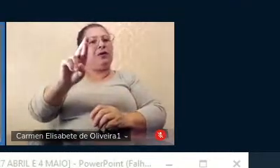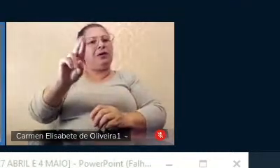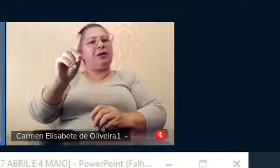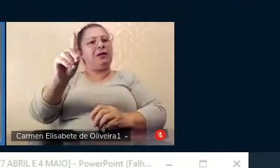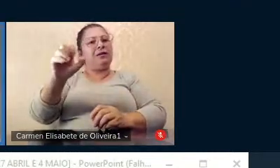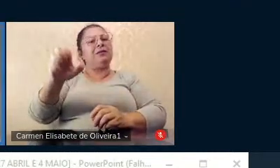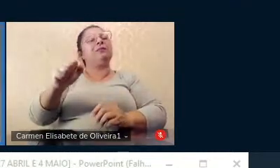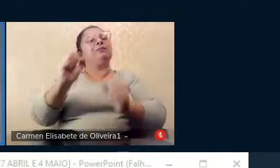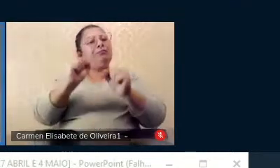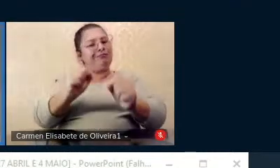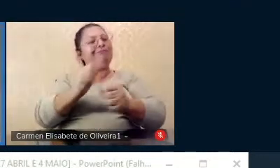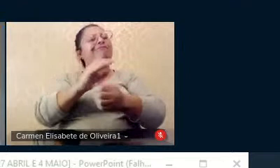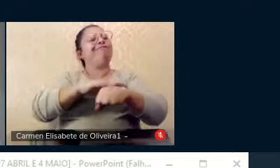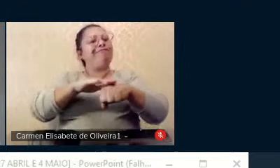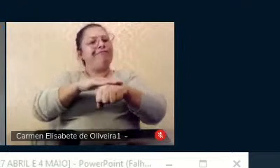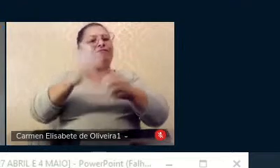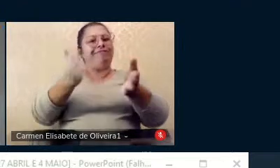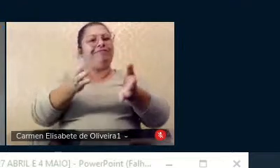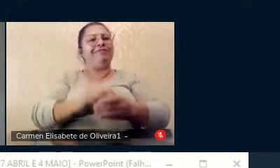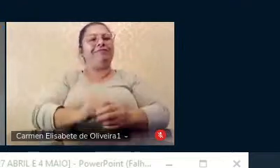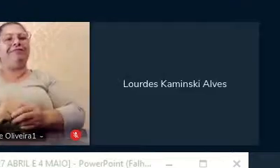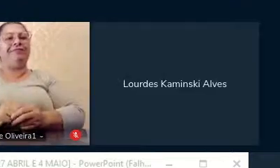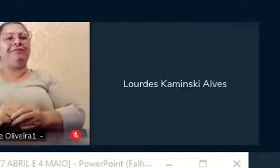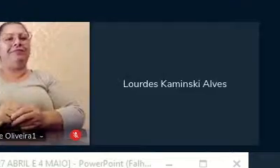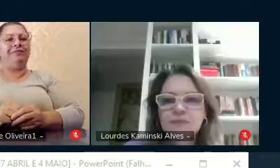suas considerações?